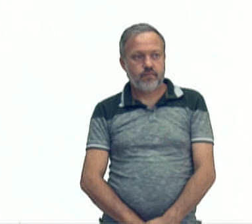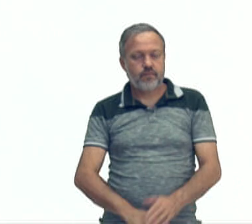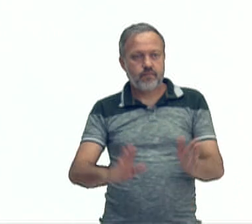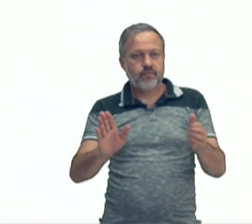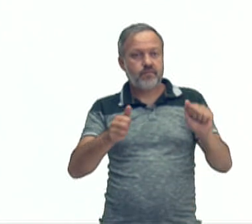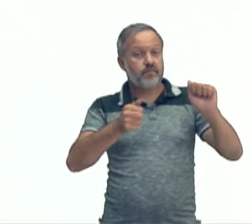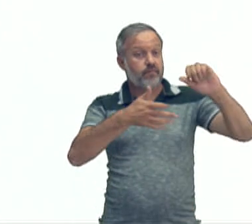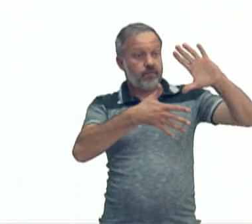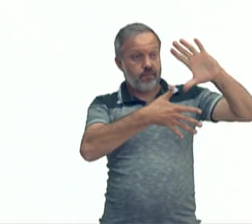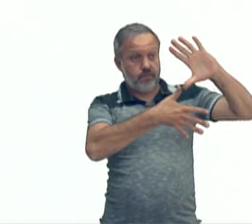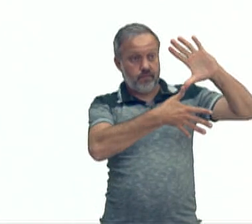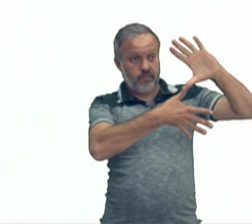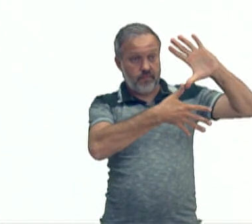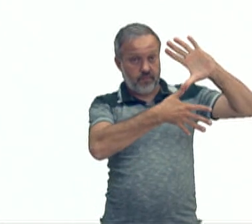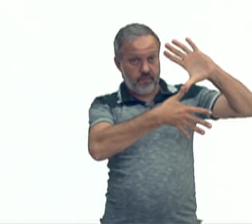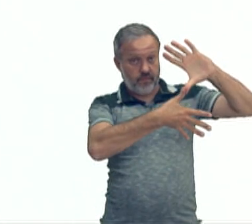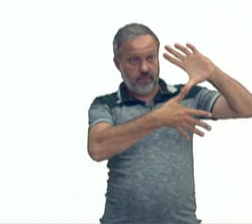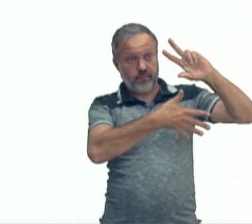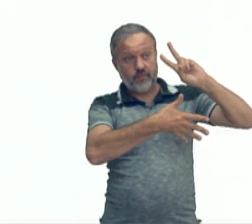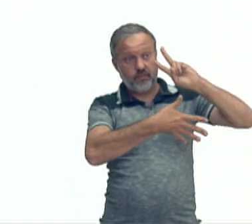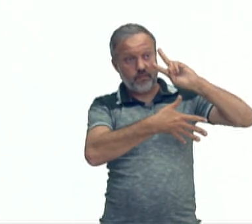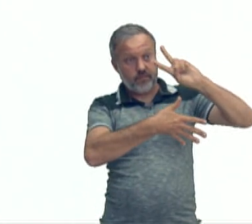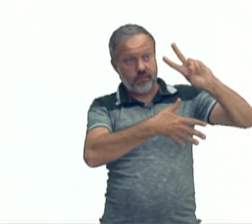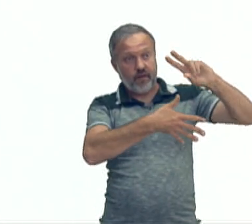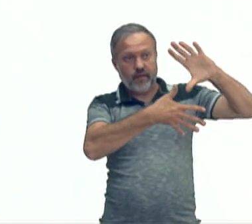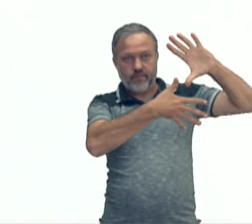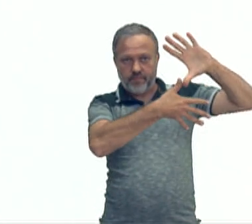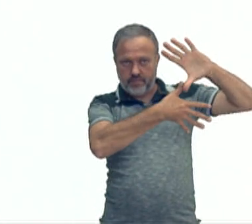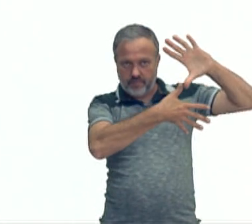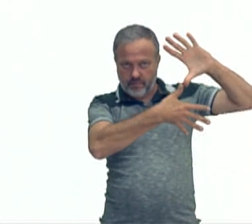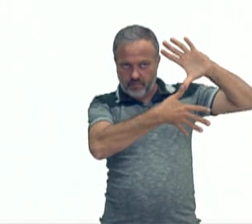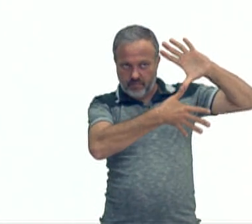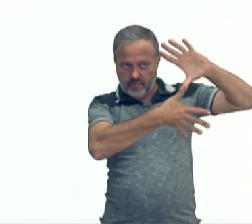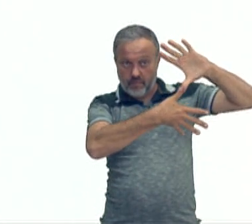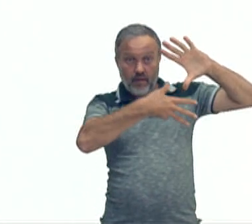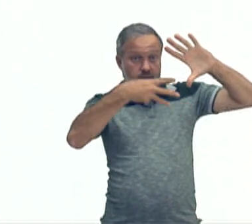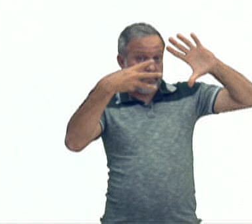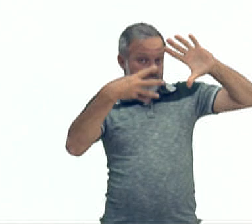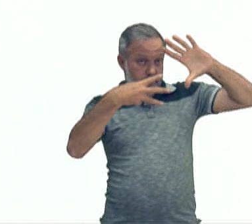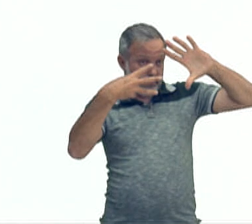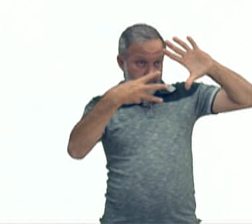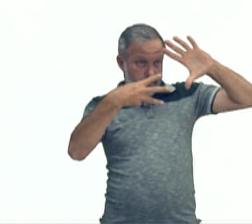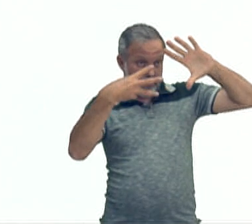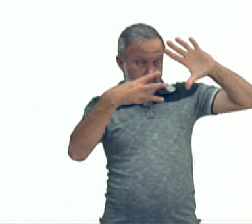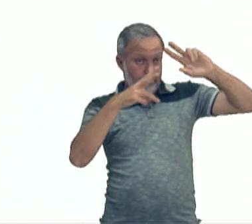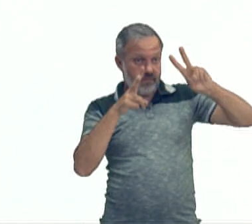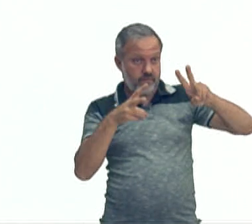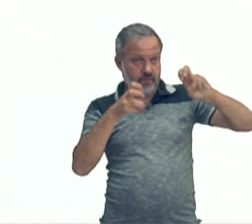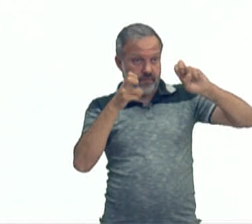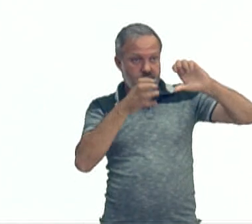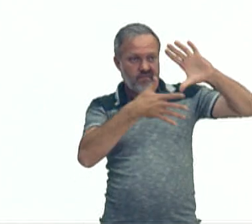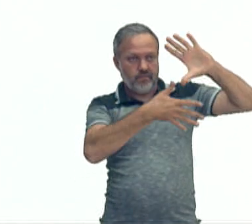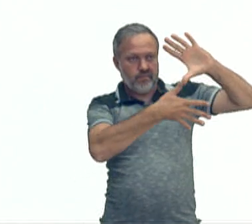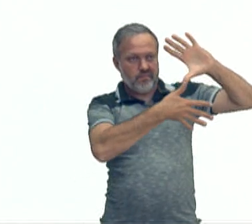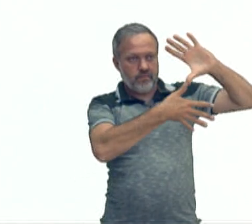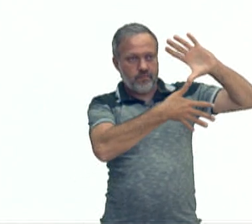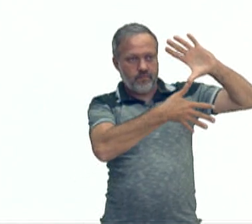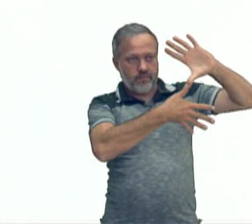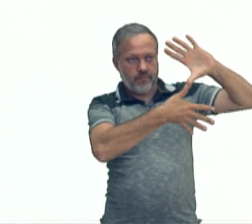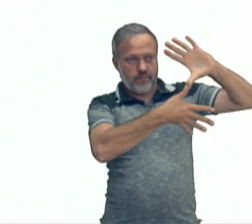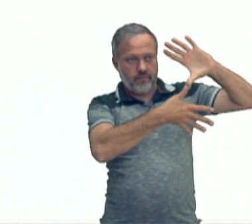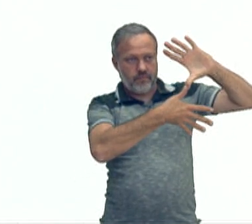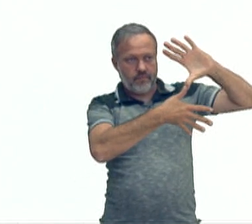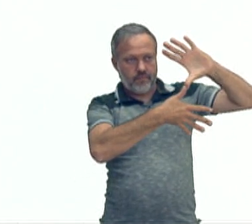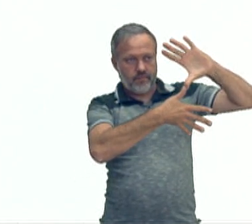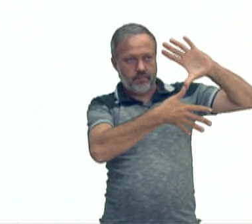Vamos estudar isso aqui neste slide, tá bom? Os 3 hemisférios. Repare você que o continente americano ele é cortado por